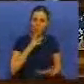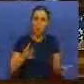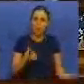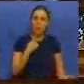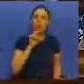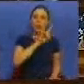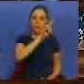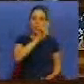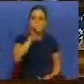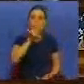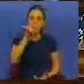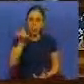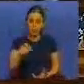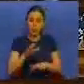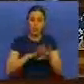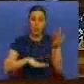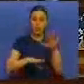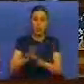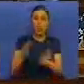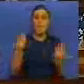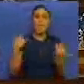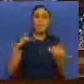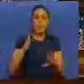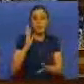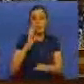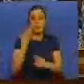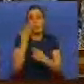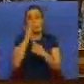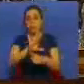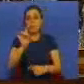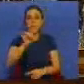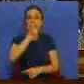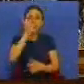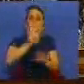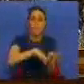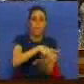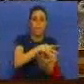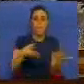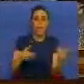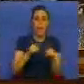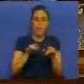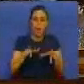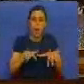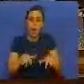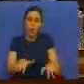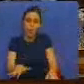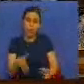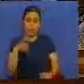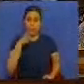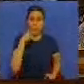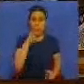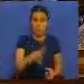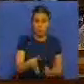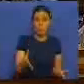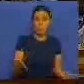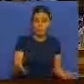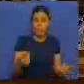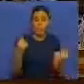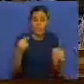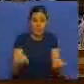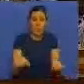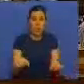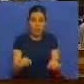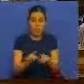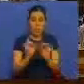perguntas que lhe foram feitas. Mas, por exemplo, sobre a questão do plano oncológico. Refer guidelines que estão